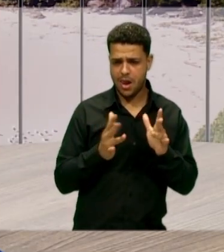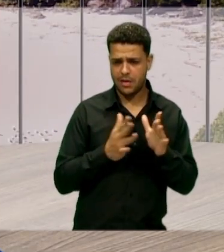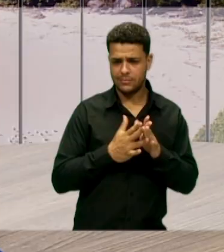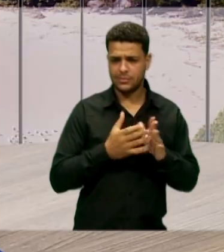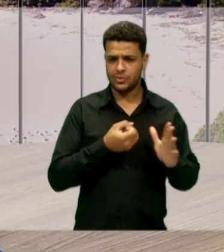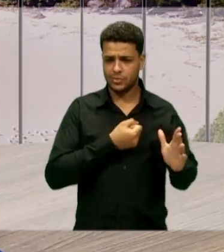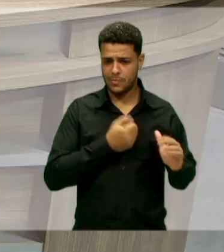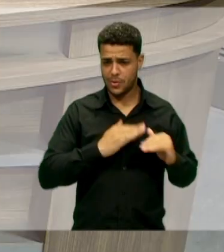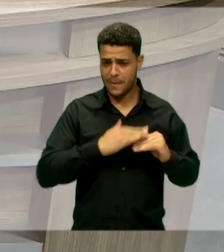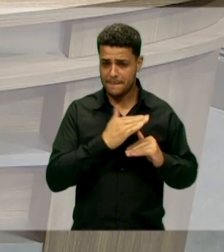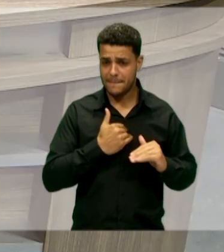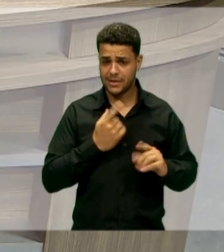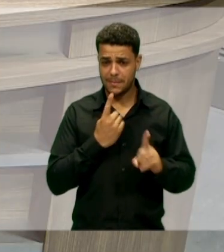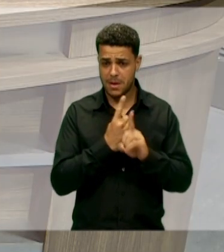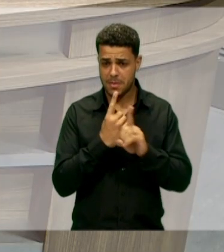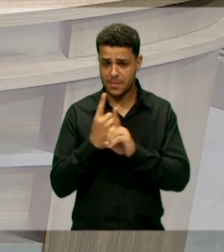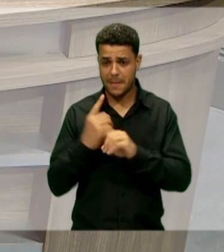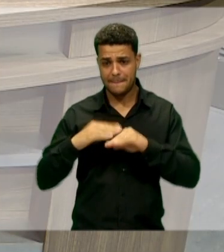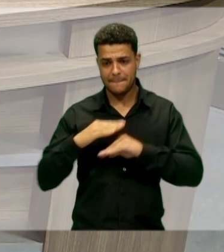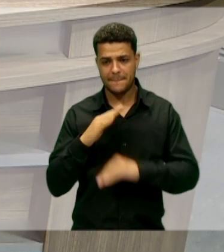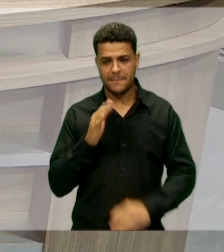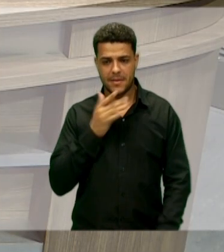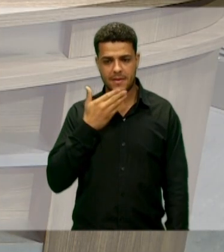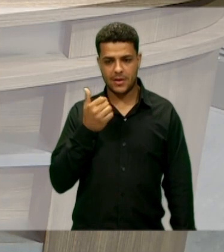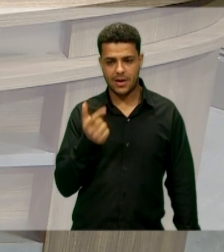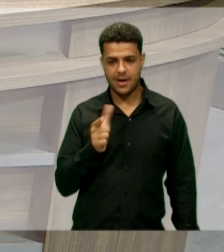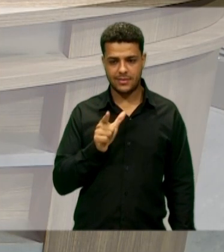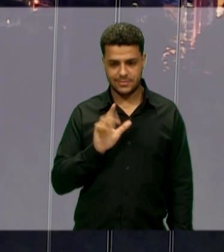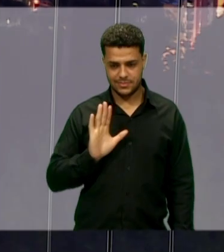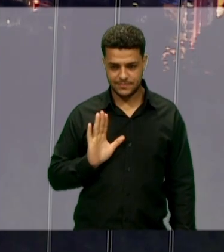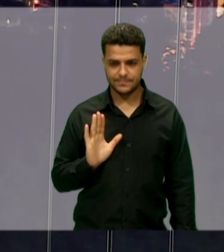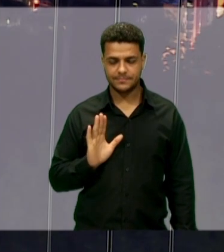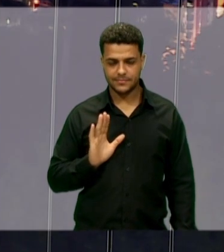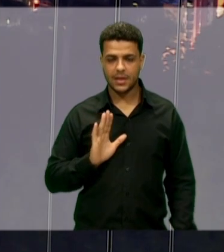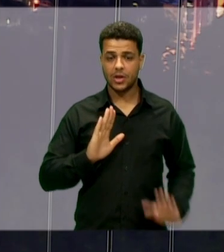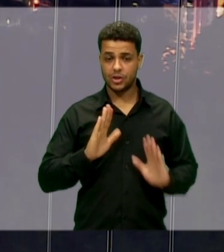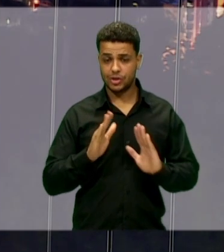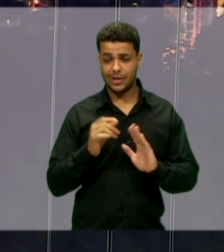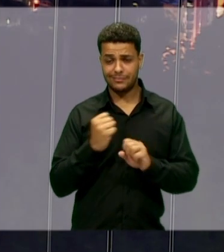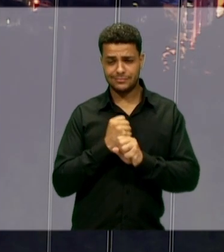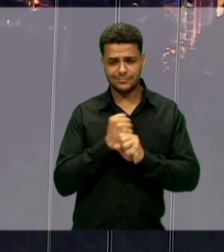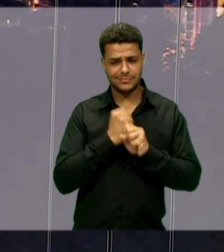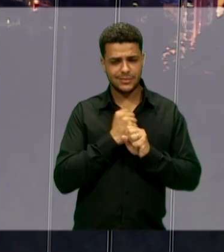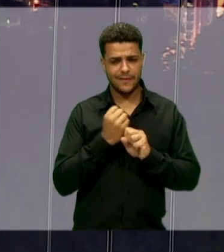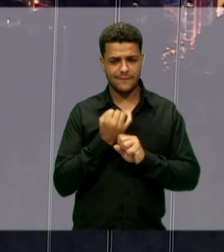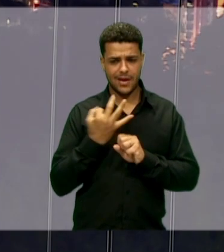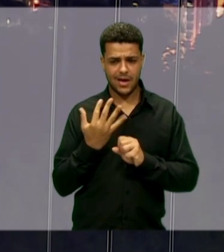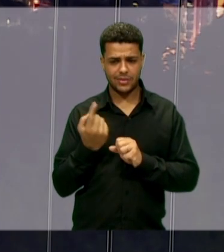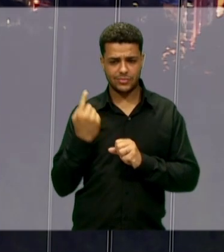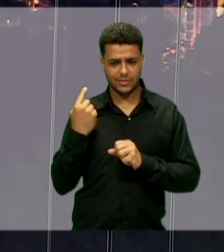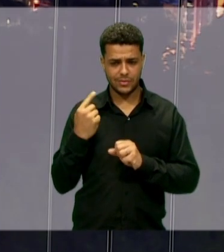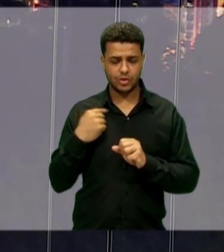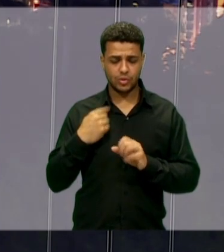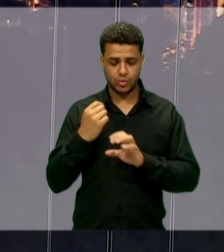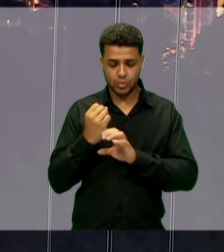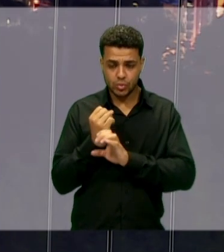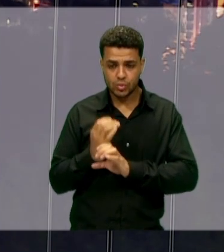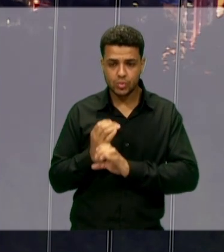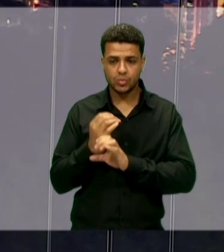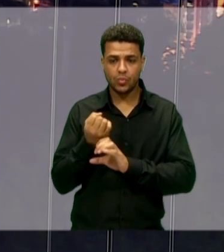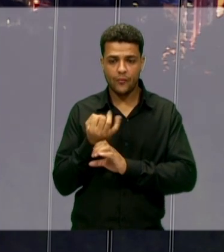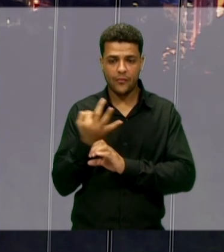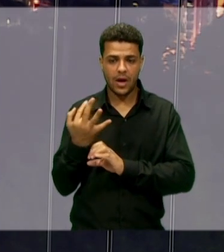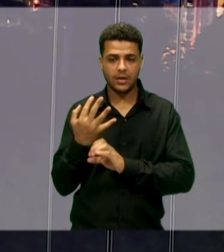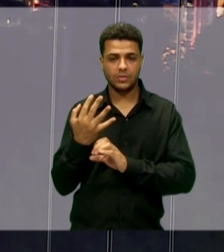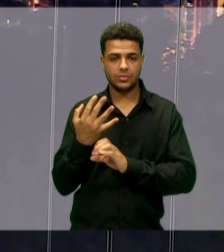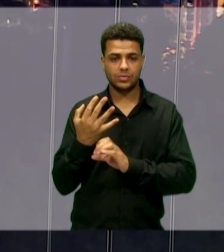pacientes e detectar lesões mais precoces. E saíram já há vários anos, parece que o número de diagnósticos,